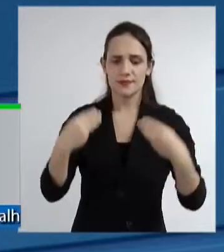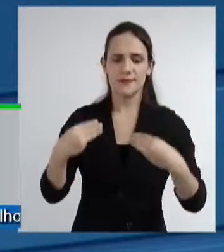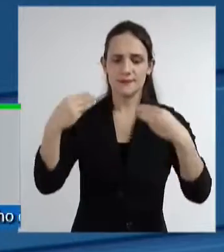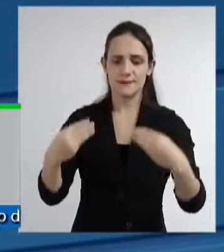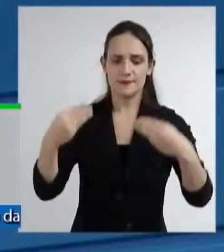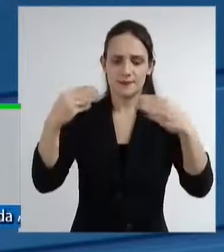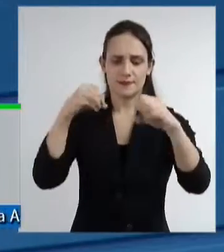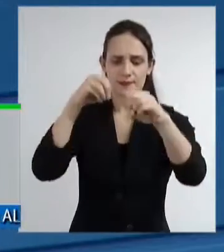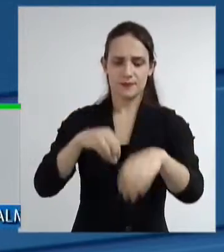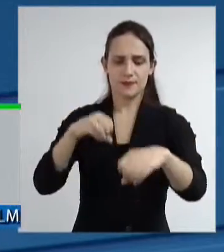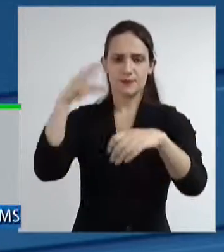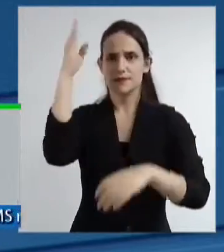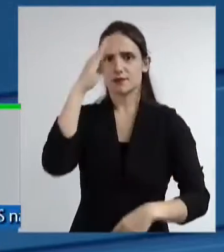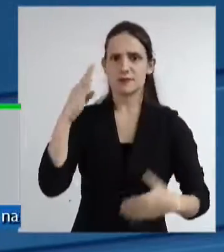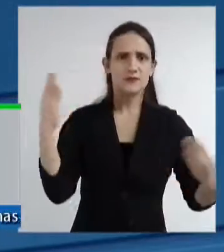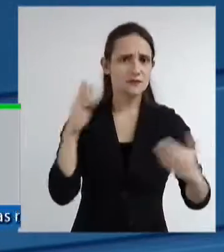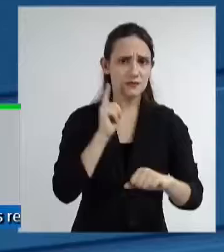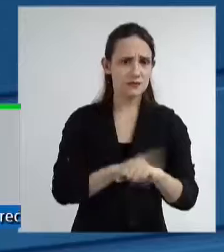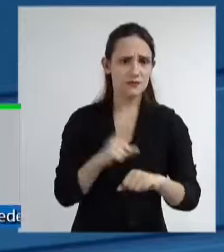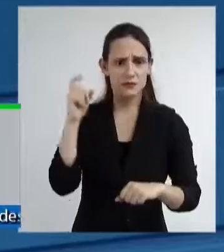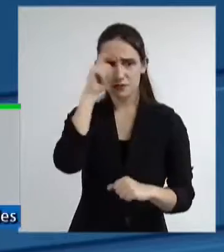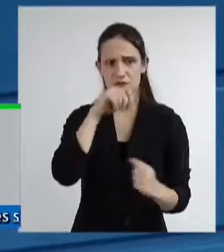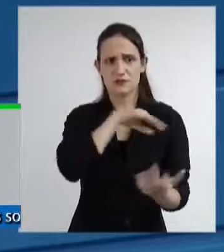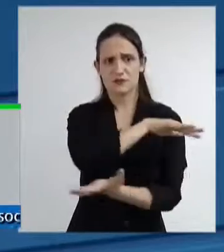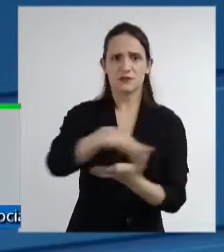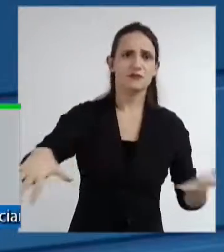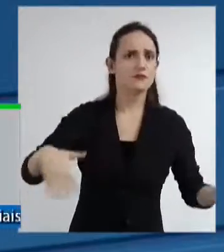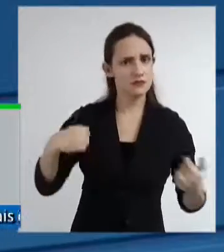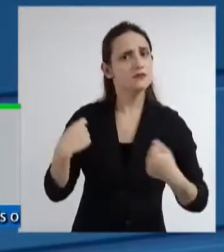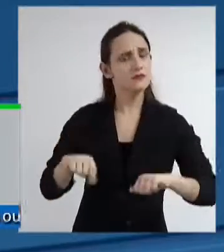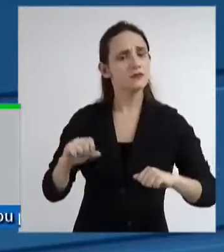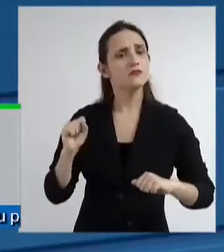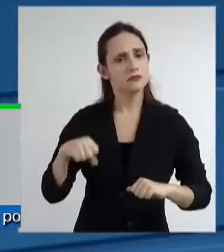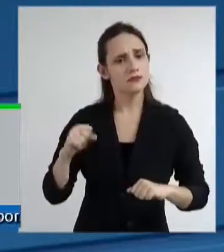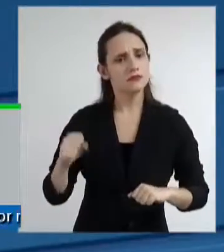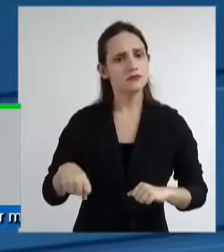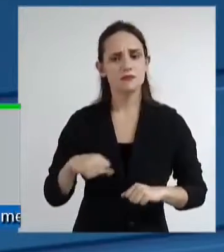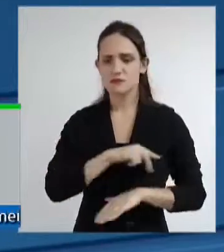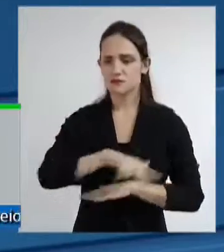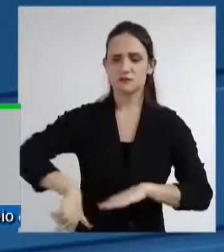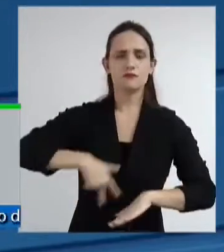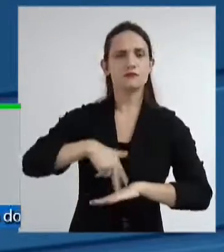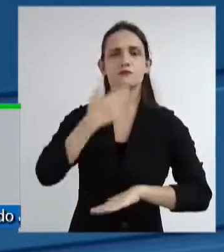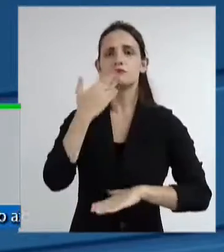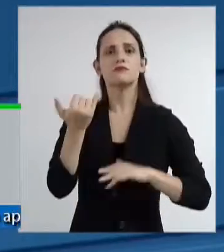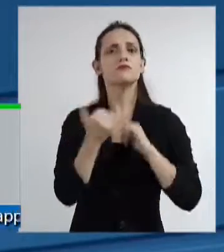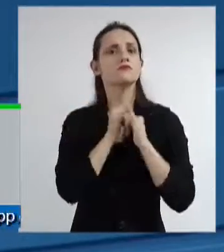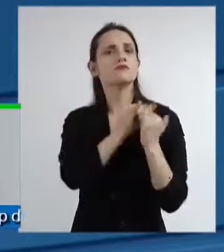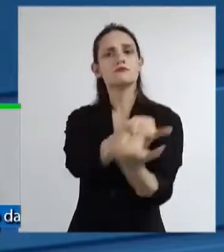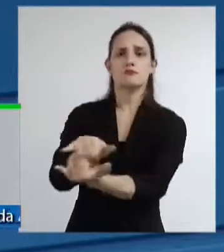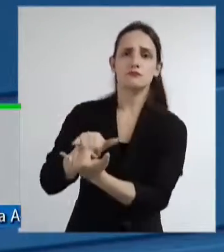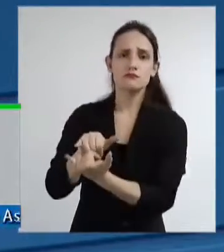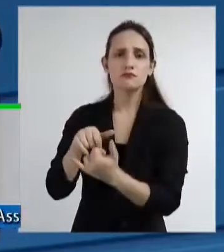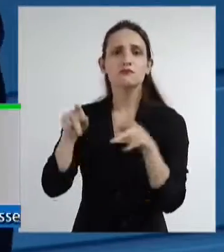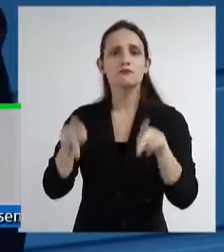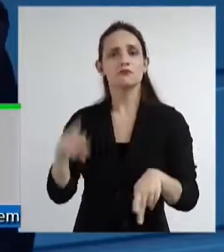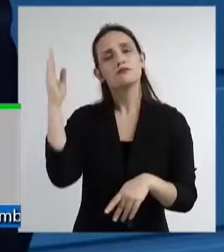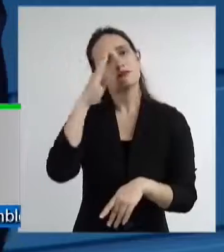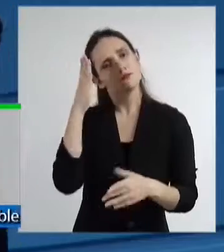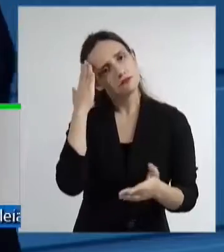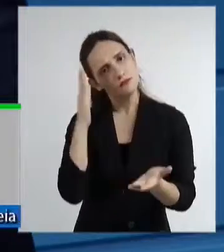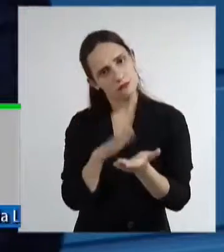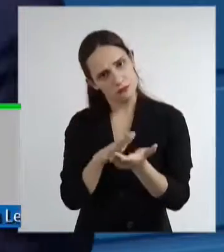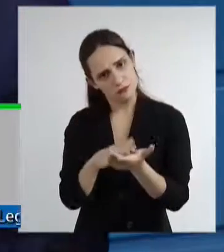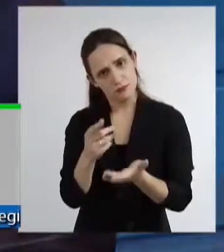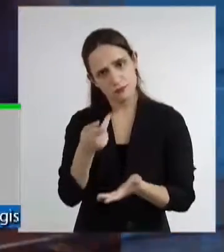do Brasil, numa frase dessa, no mínimo, ele tem que vir a público e pedir desculpa para o povo brasileiro. Parabéns